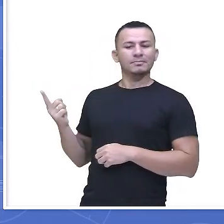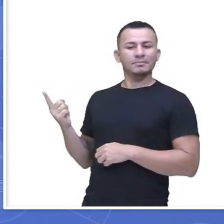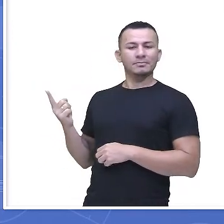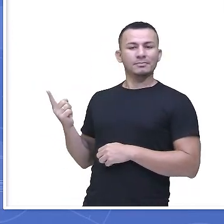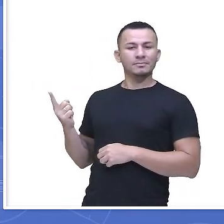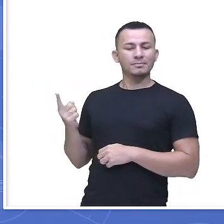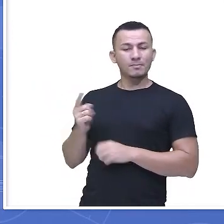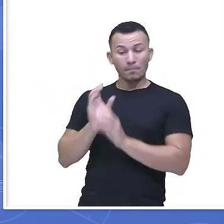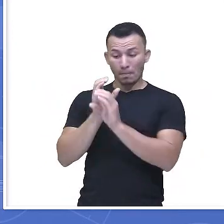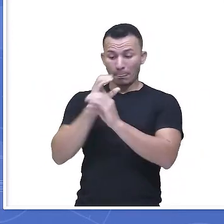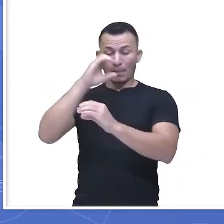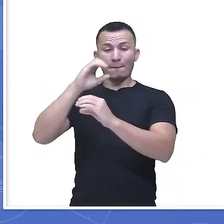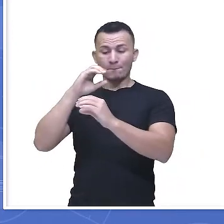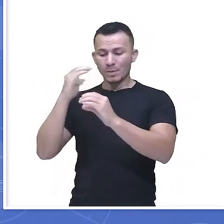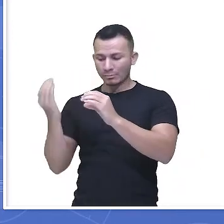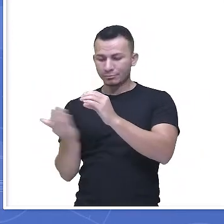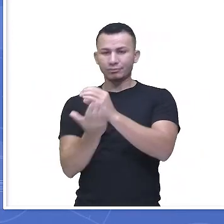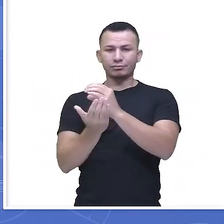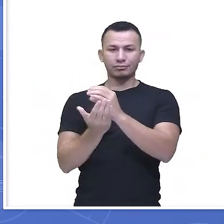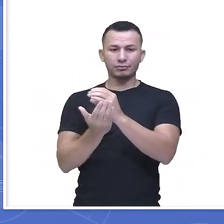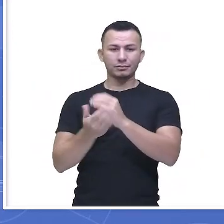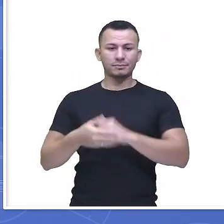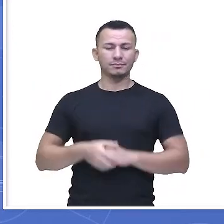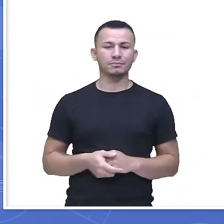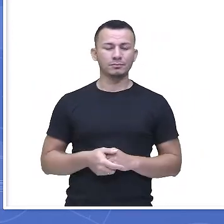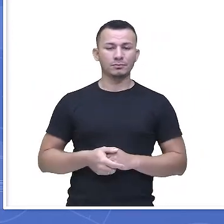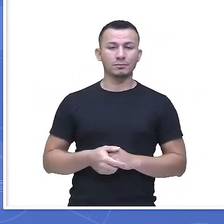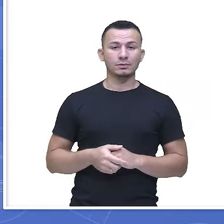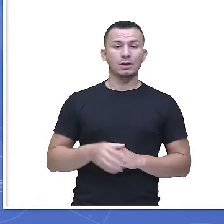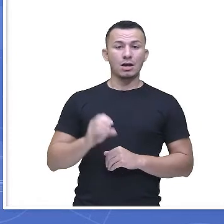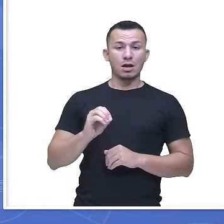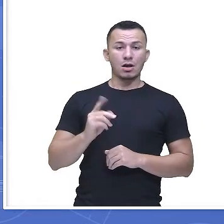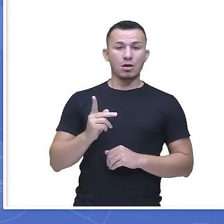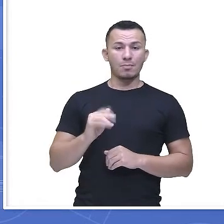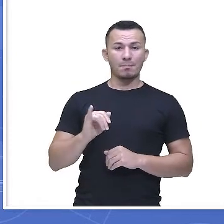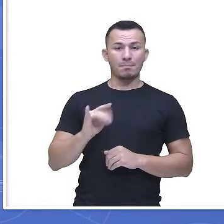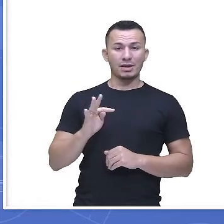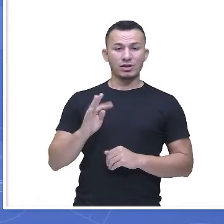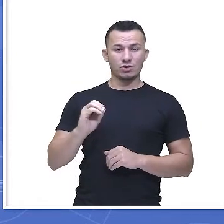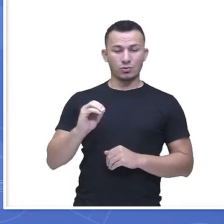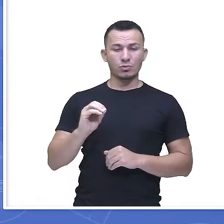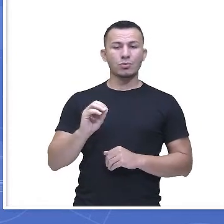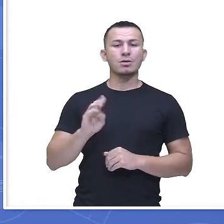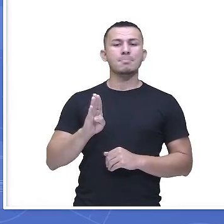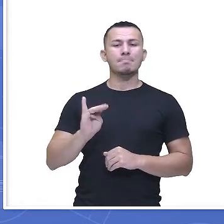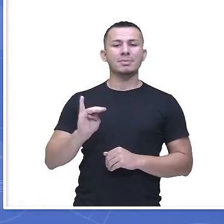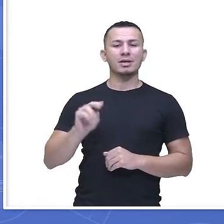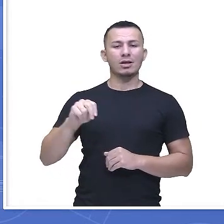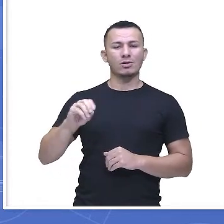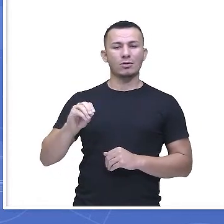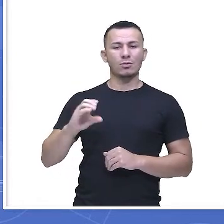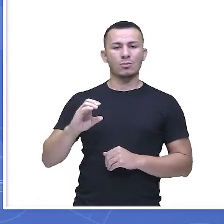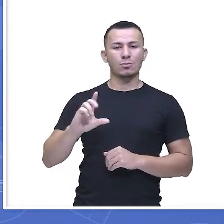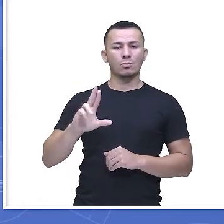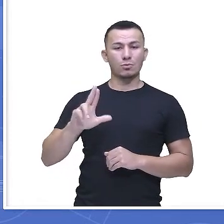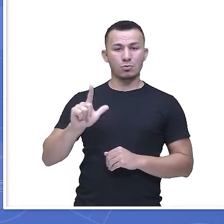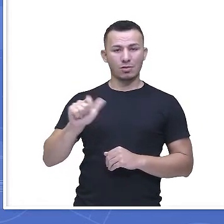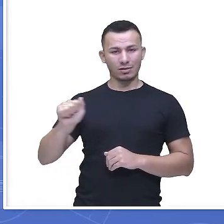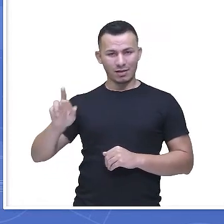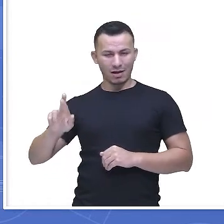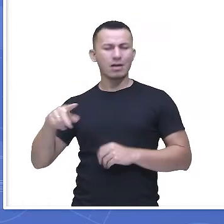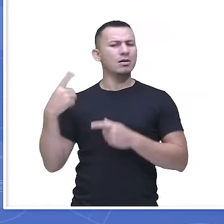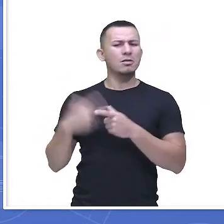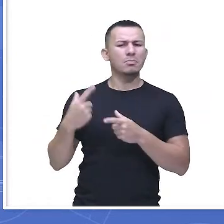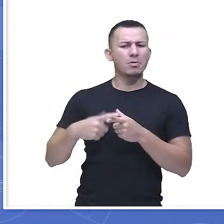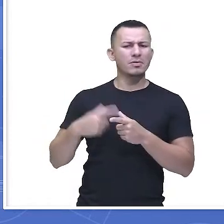vocês, ele é um microscópio óptico binocular. Por que ele é binocular? Ele é binocular porque ele